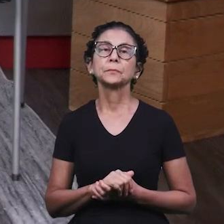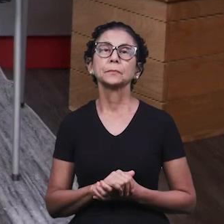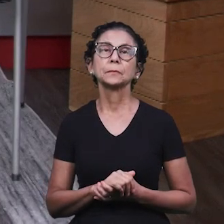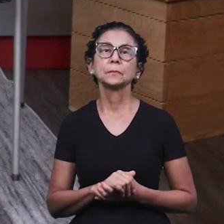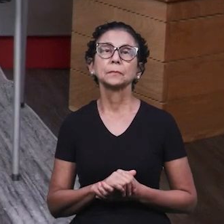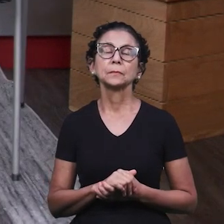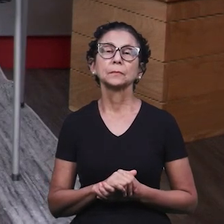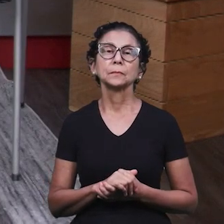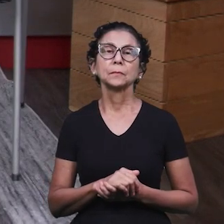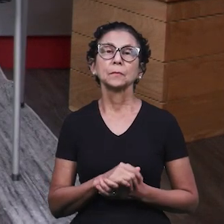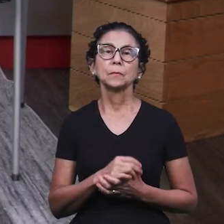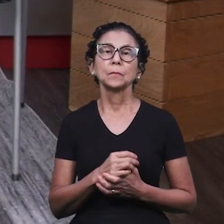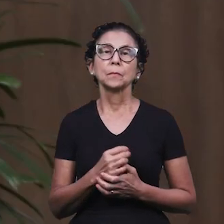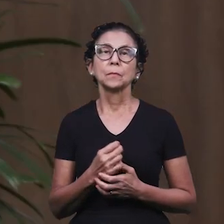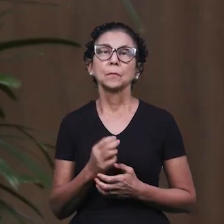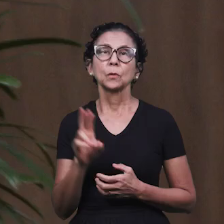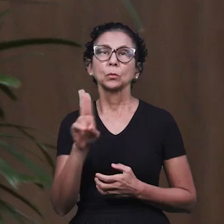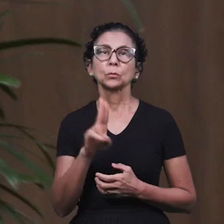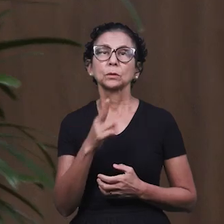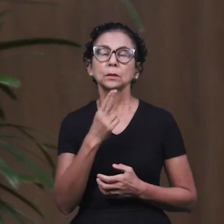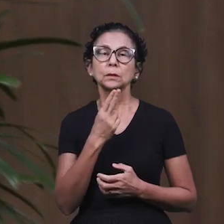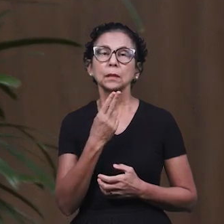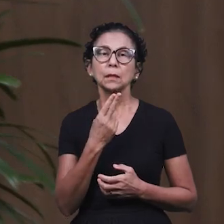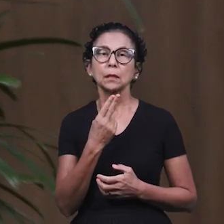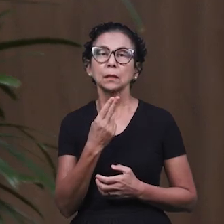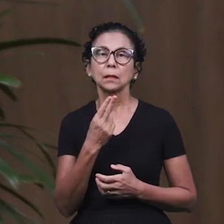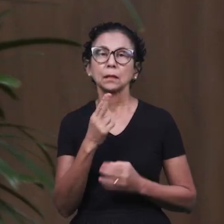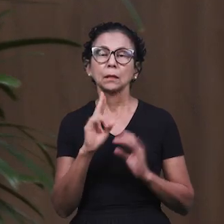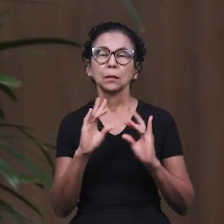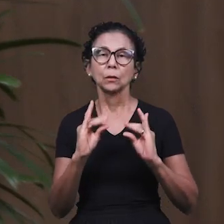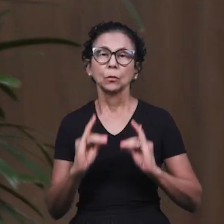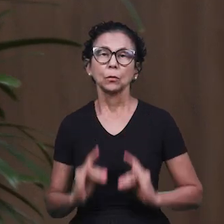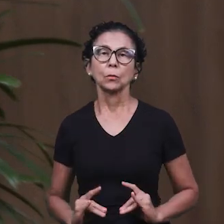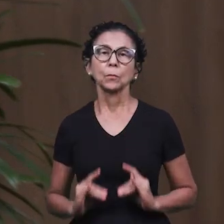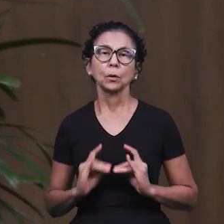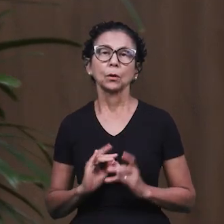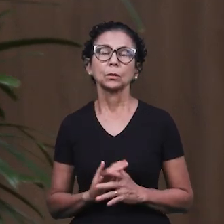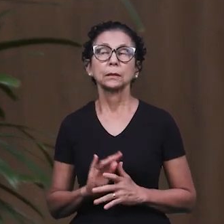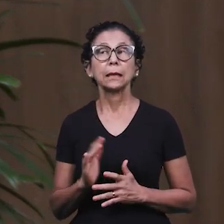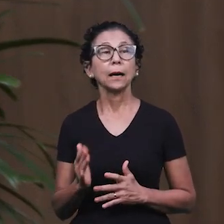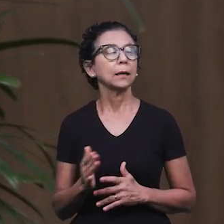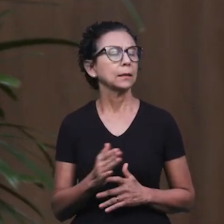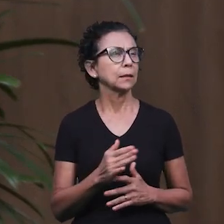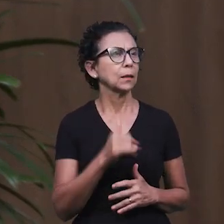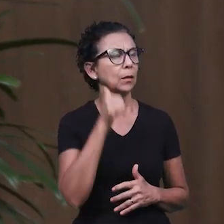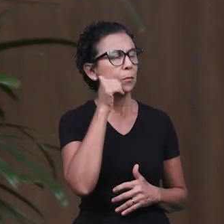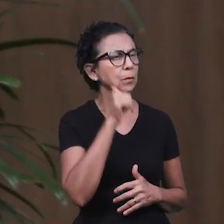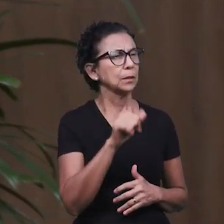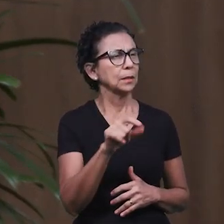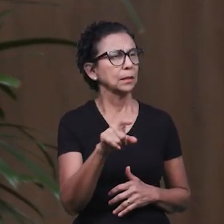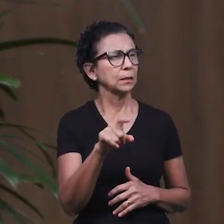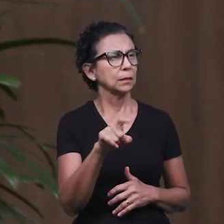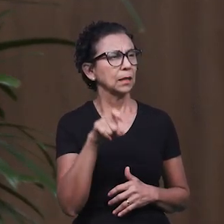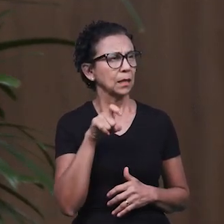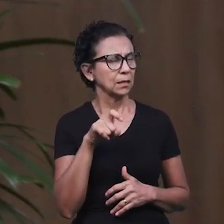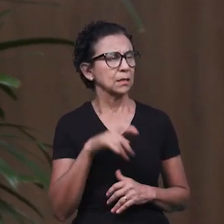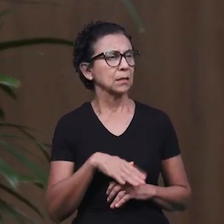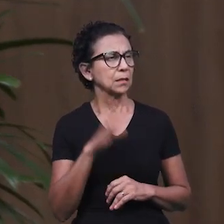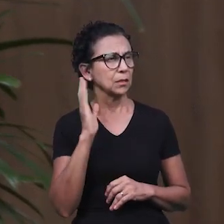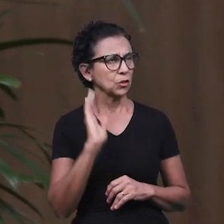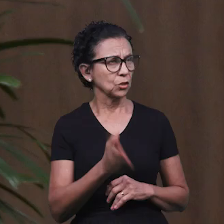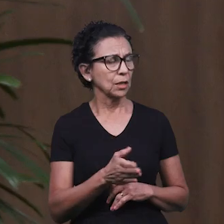iniciou o mês da campanha contra a prevenção do câncer de mama. Então, mulheres que já tiveram câncer de mama, elas não podem fazer